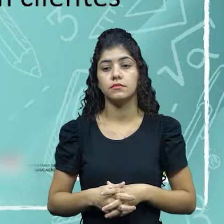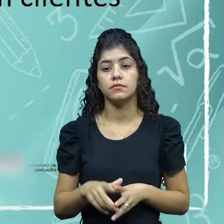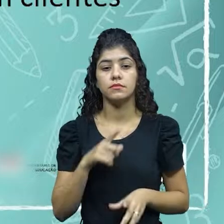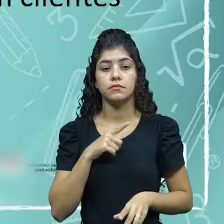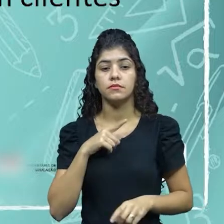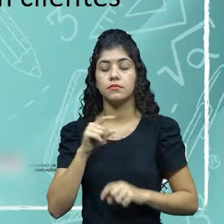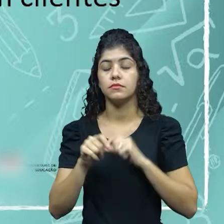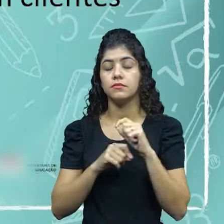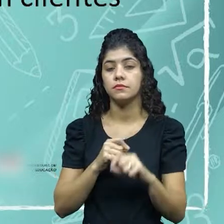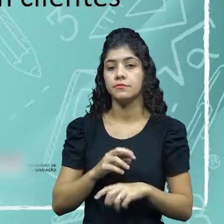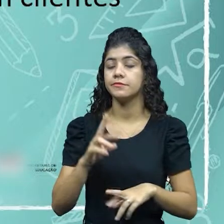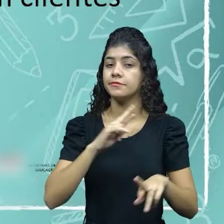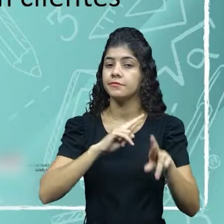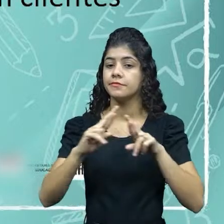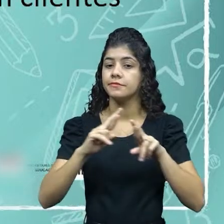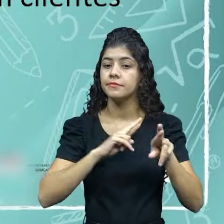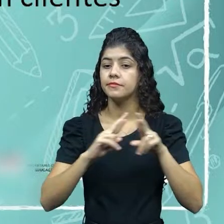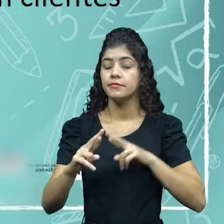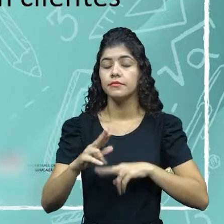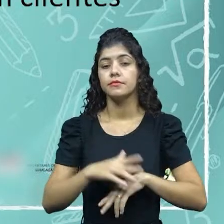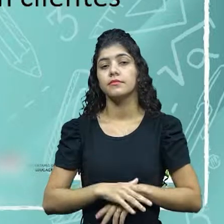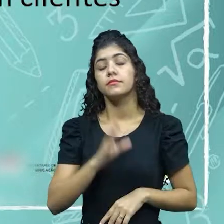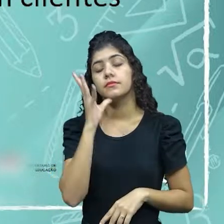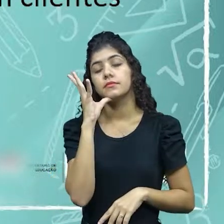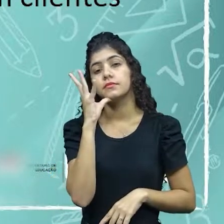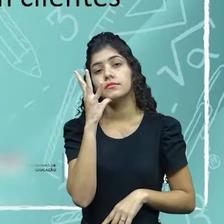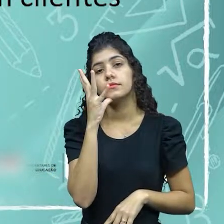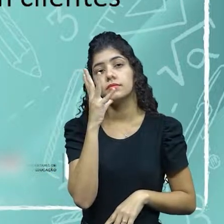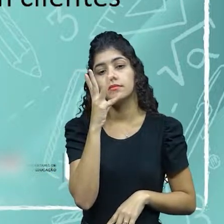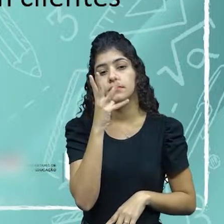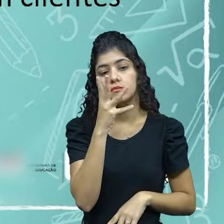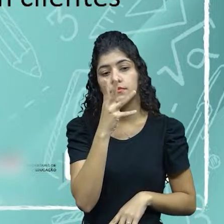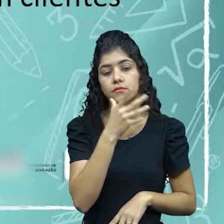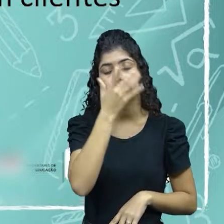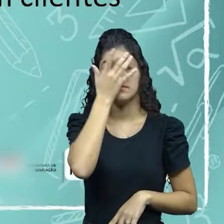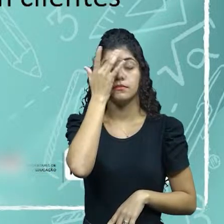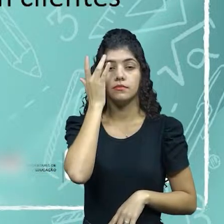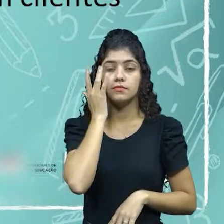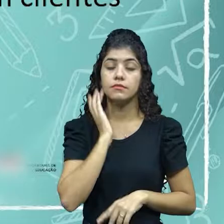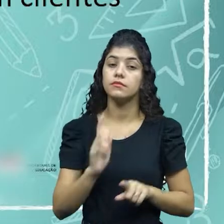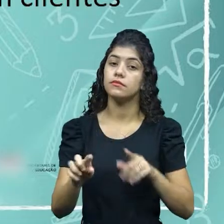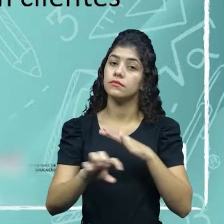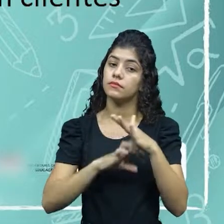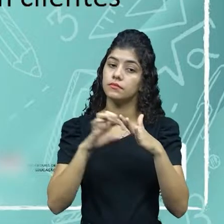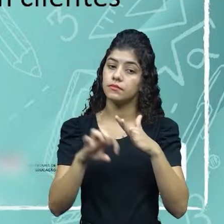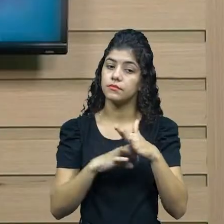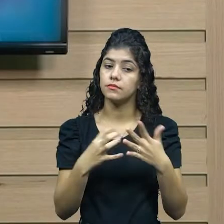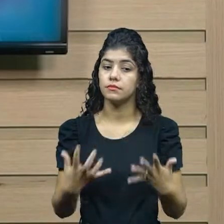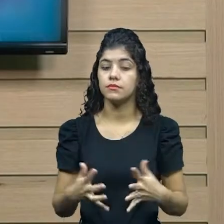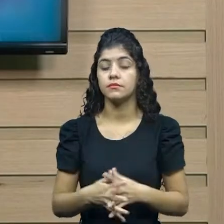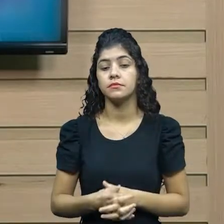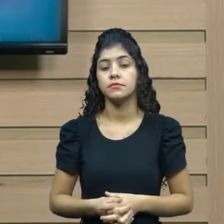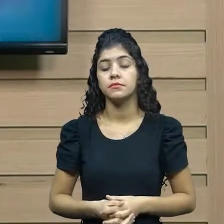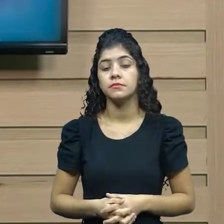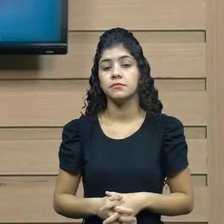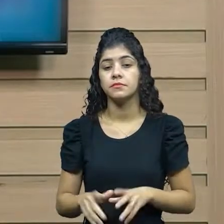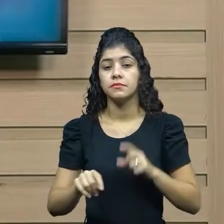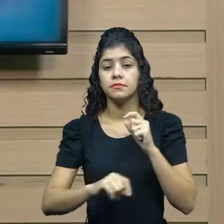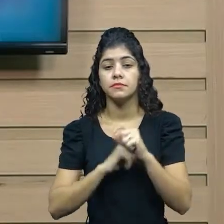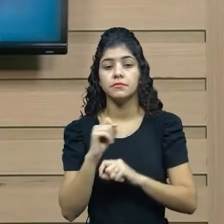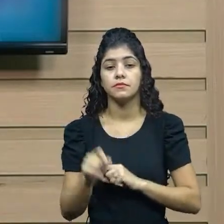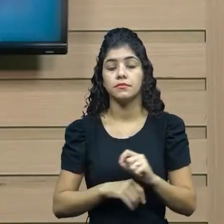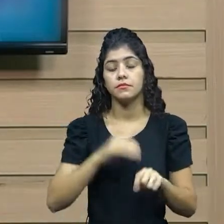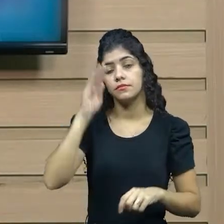Ou seja, é estabelecer relação duradoura entre os clientes e a organização. Esse é um